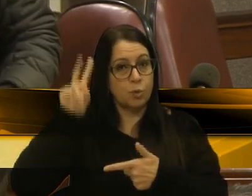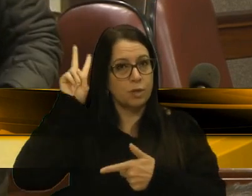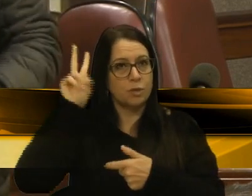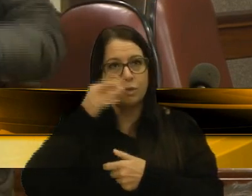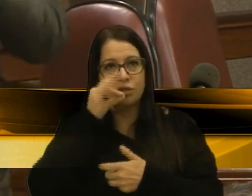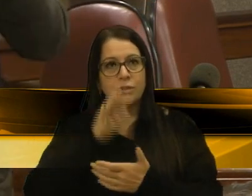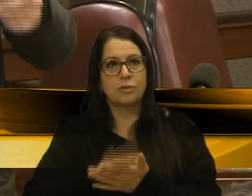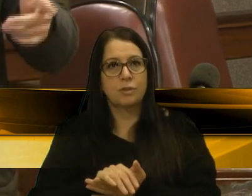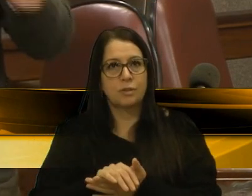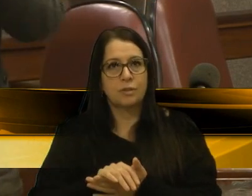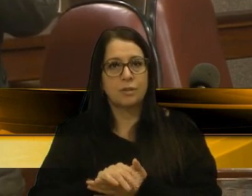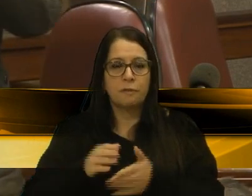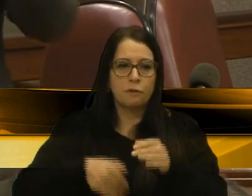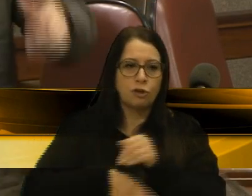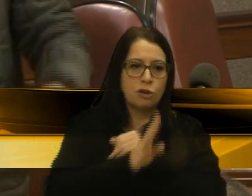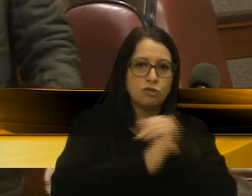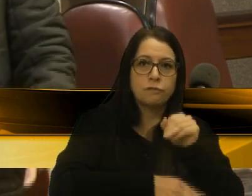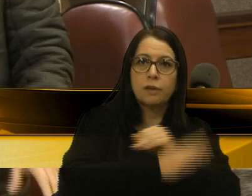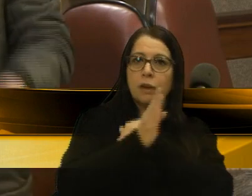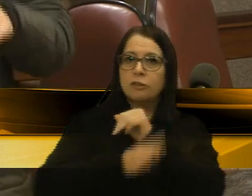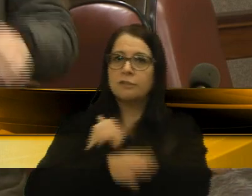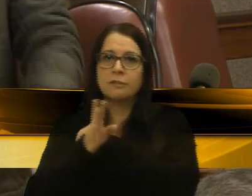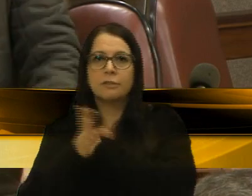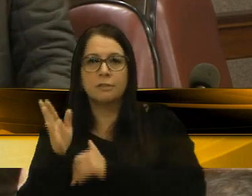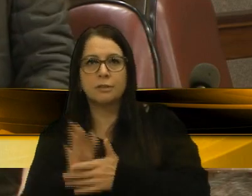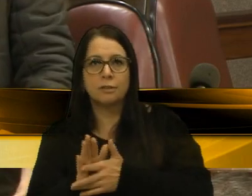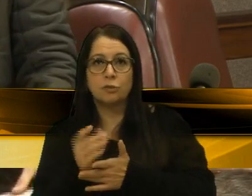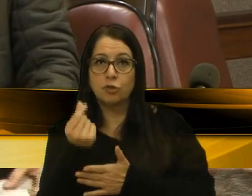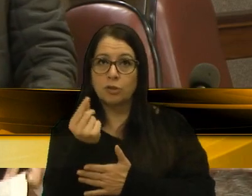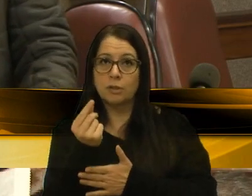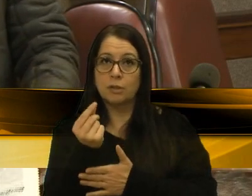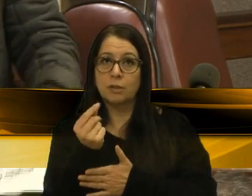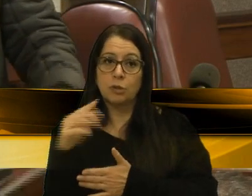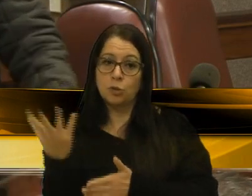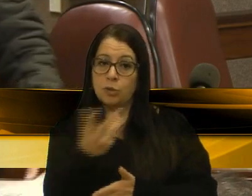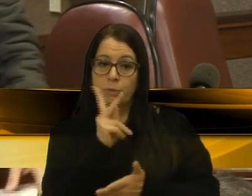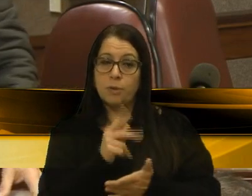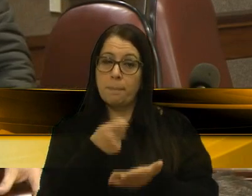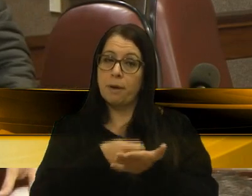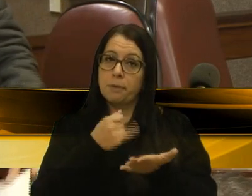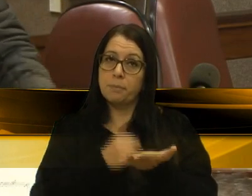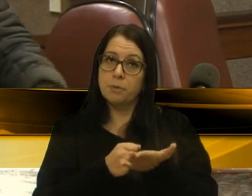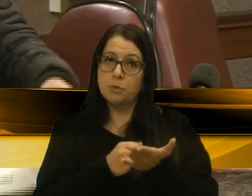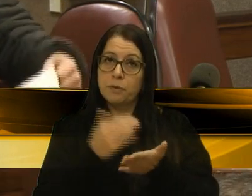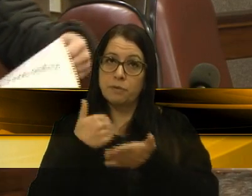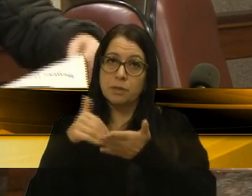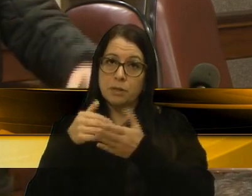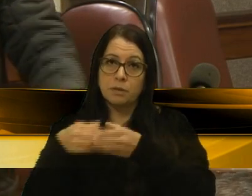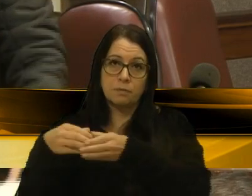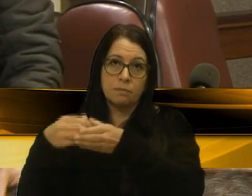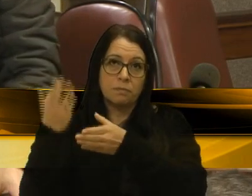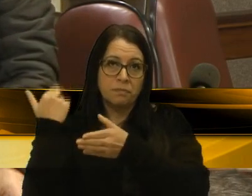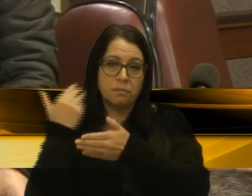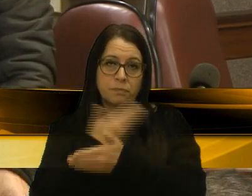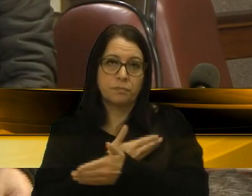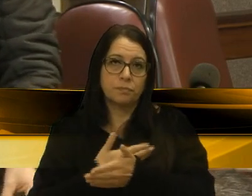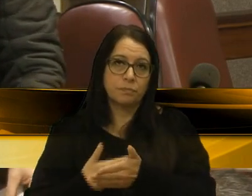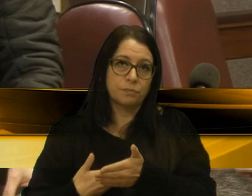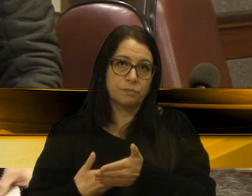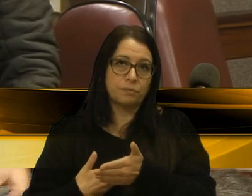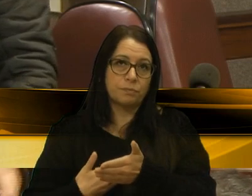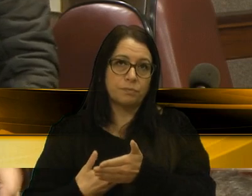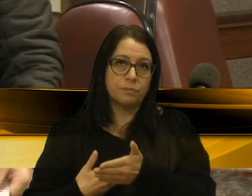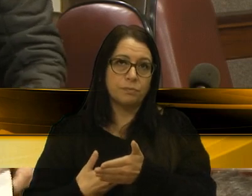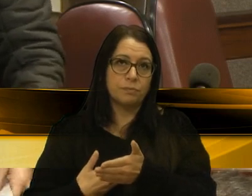Caxias do Sul em viagens, andando para baixo e para cima com o dinheiro do contribuinte, quando ele foi secretário do turismo do